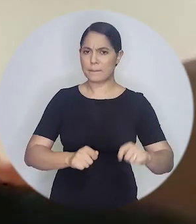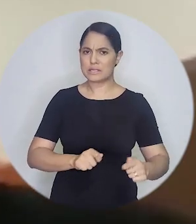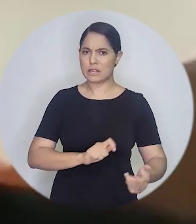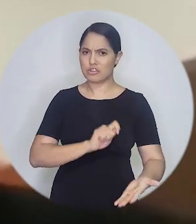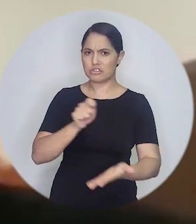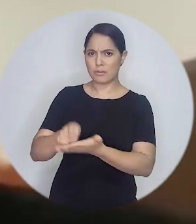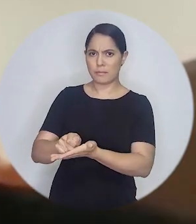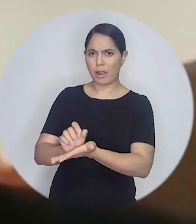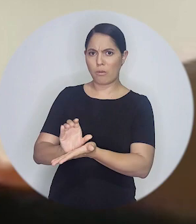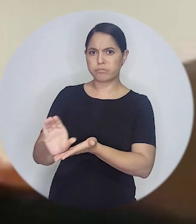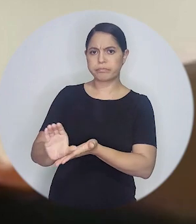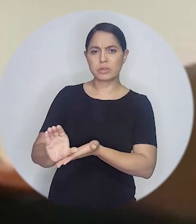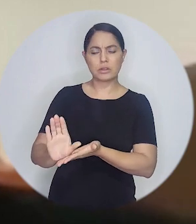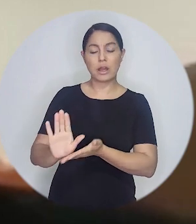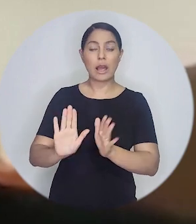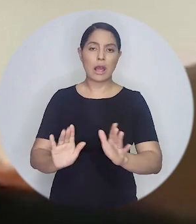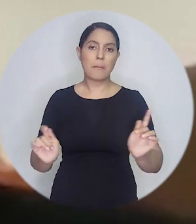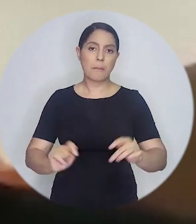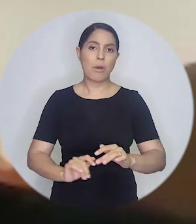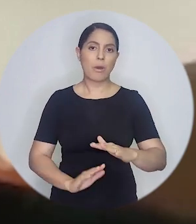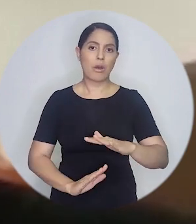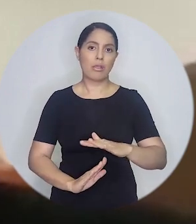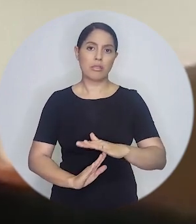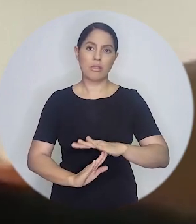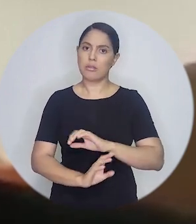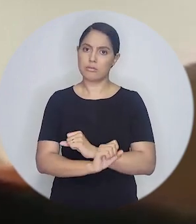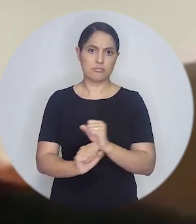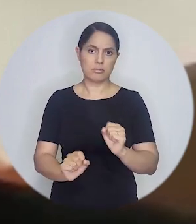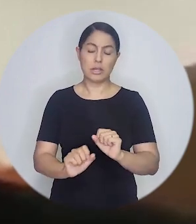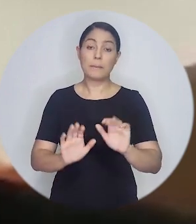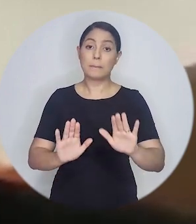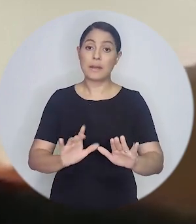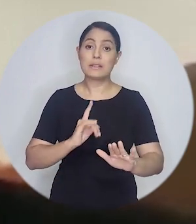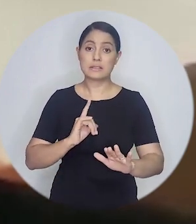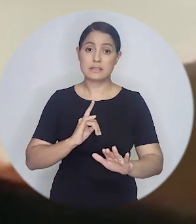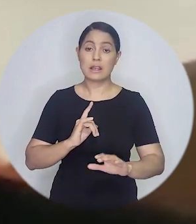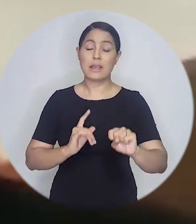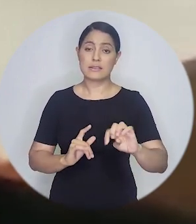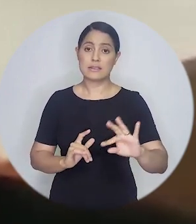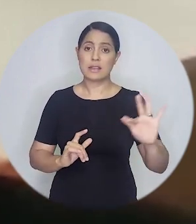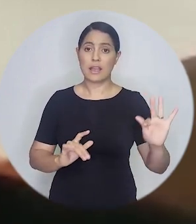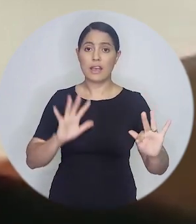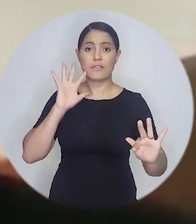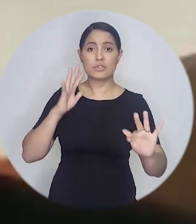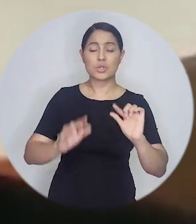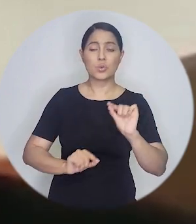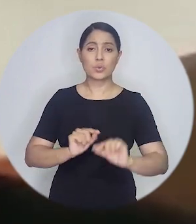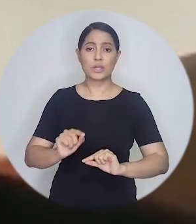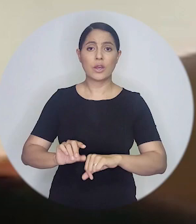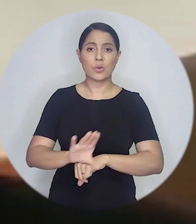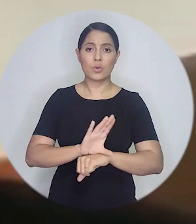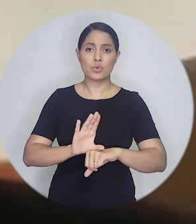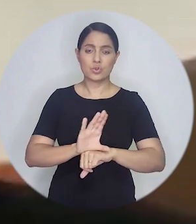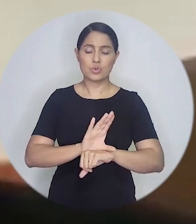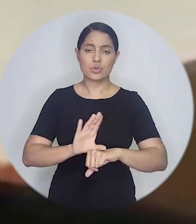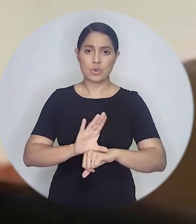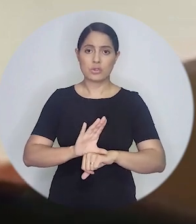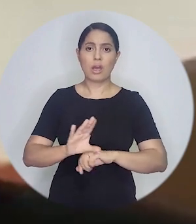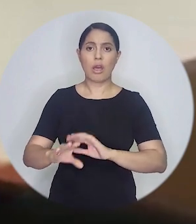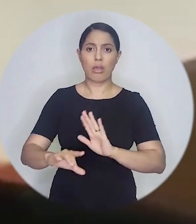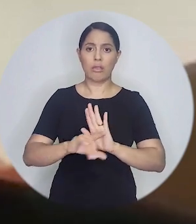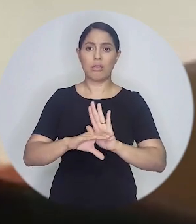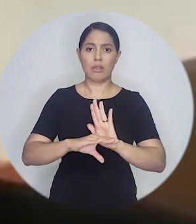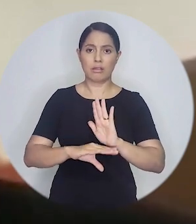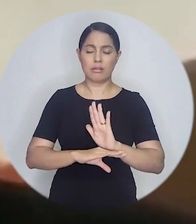né? Lembrando também que, embora o Supremo tenha dito que o dispositivo é